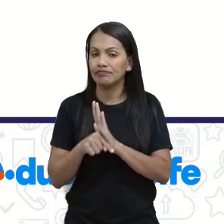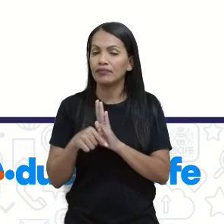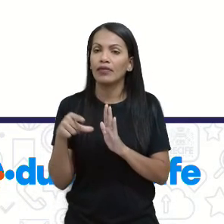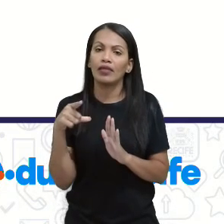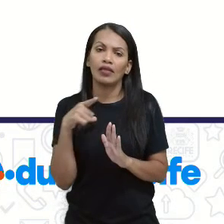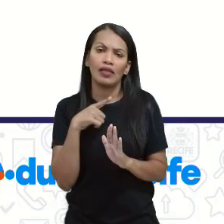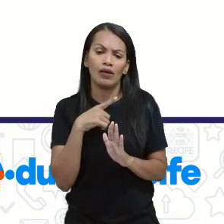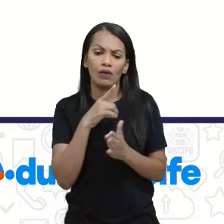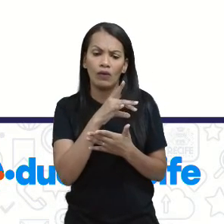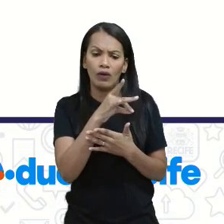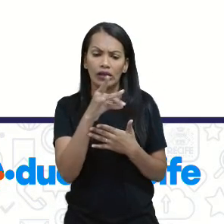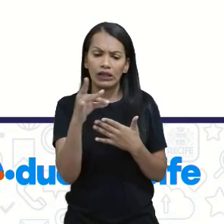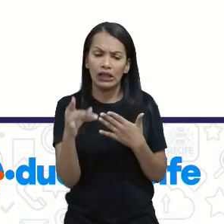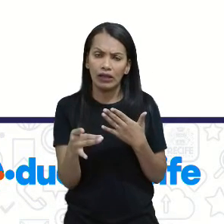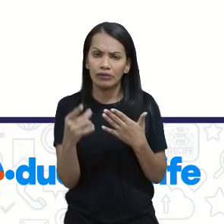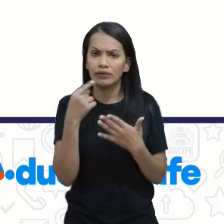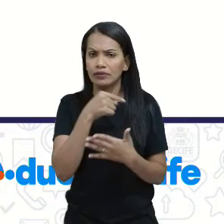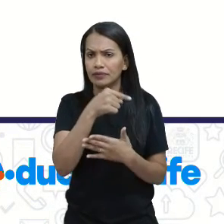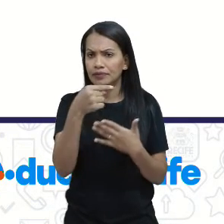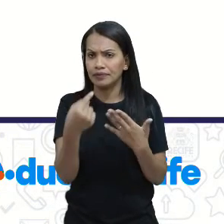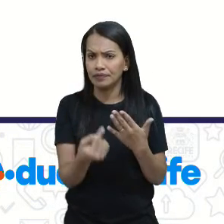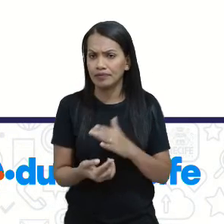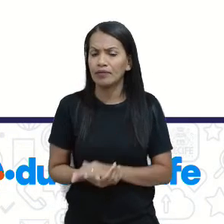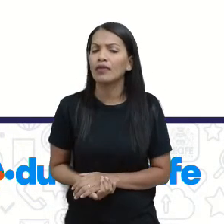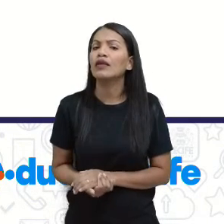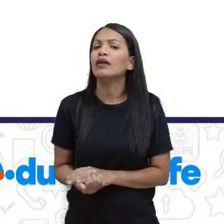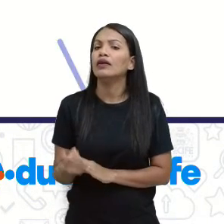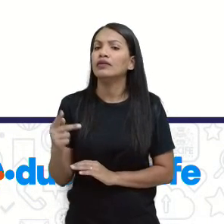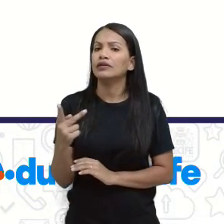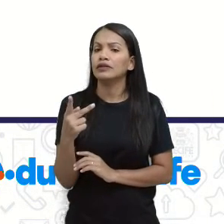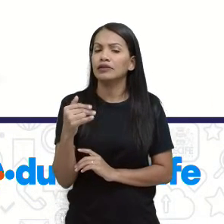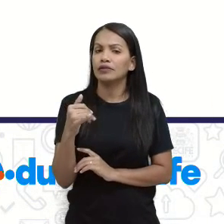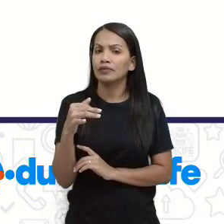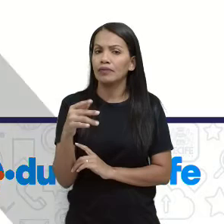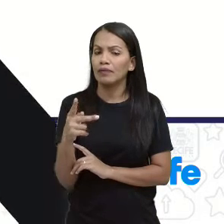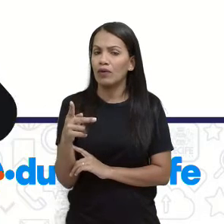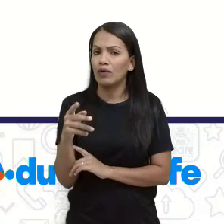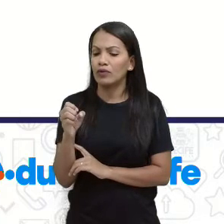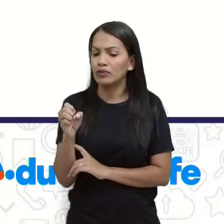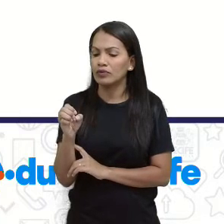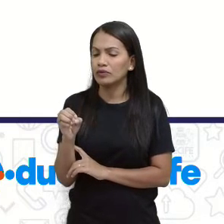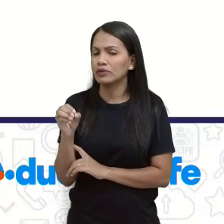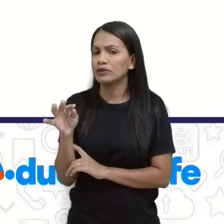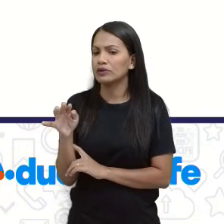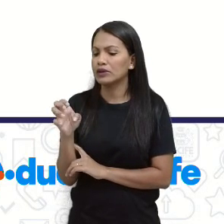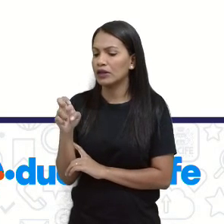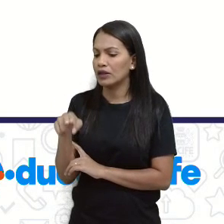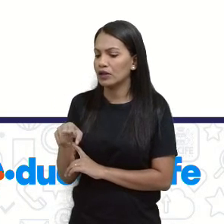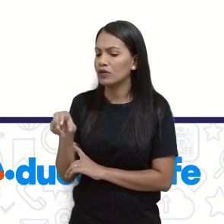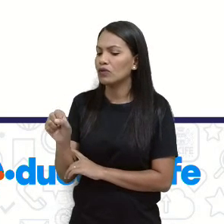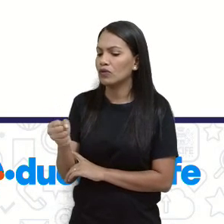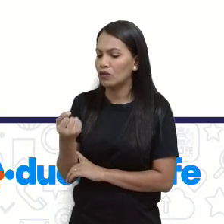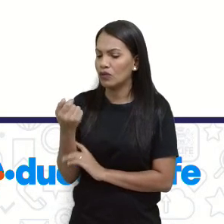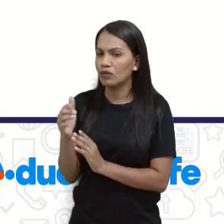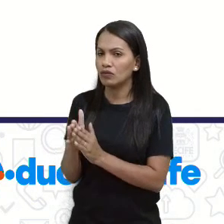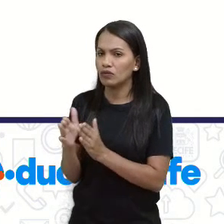um elemento, vou dizer para vocês agora. A hipotenusa é o maior lado. Além da hipotenusa, a gente vai ter aí os catetos, que é B e